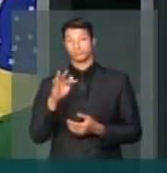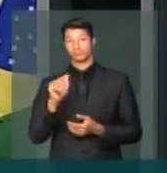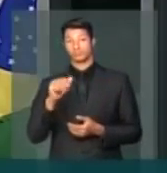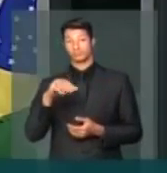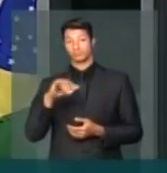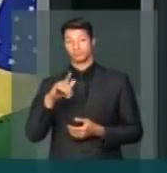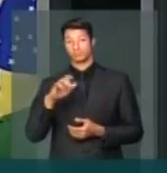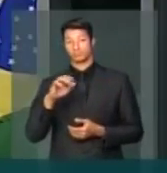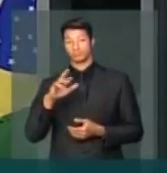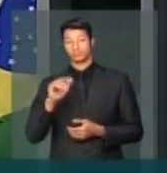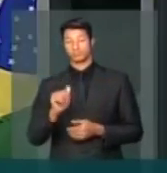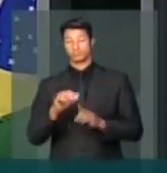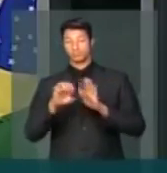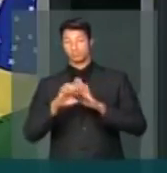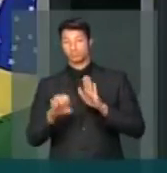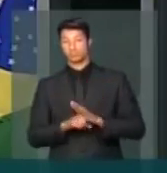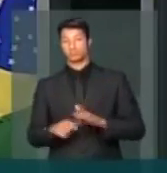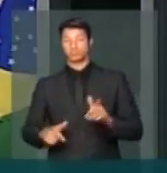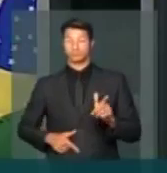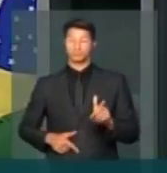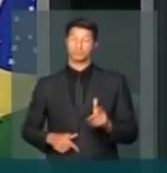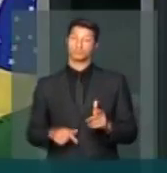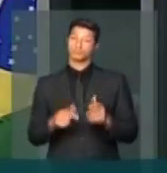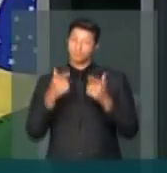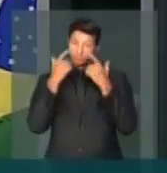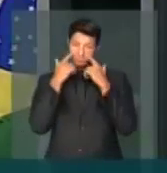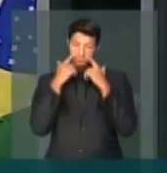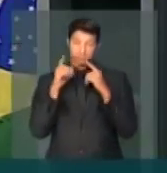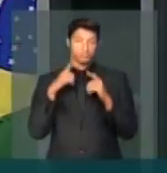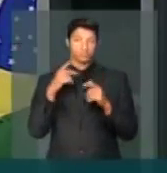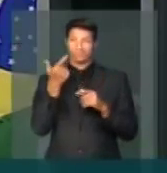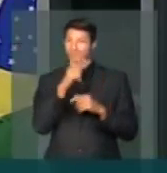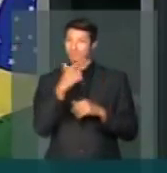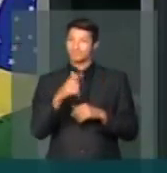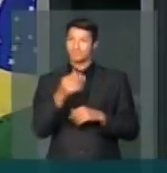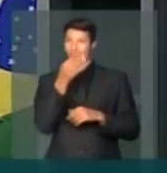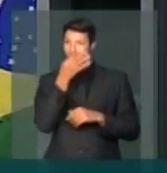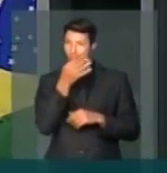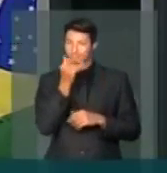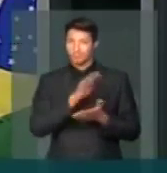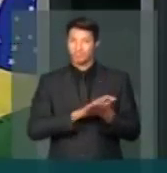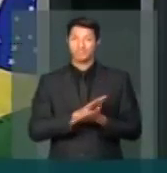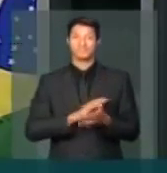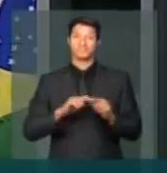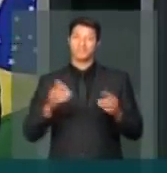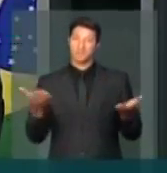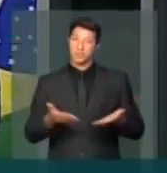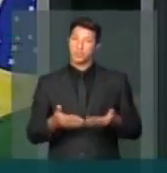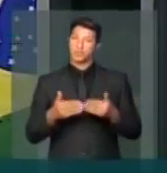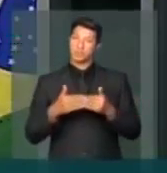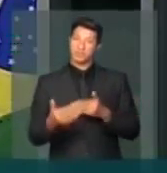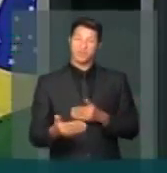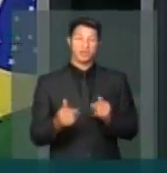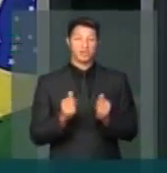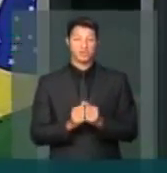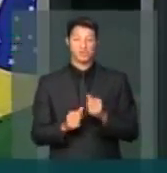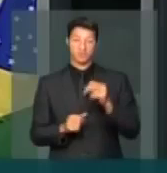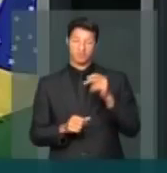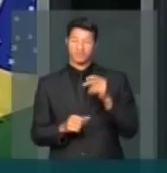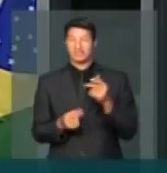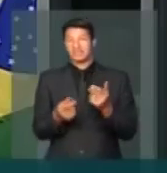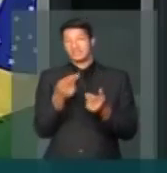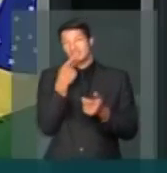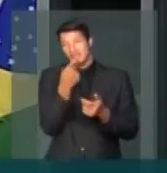famigerado Estatuto do Desarmamento. E vejam bem, aí eles não têm argumentos, agora partiram com esta